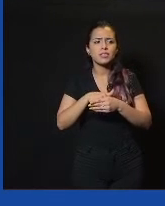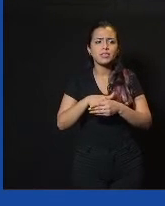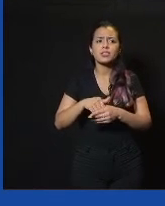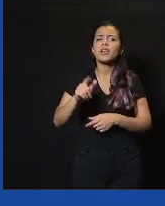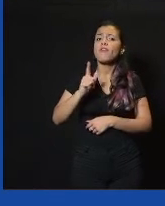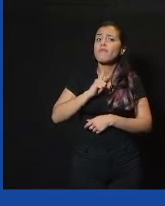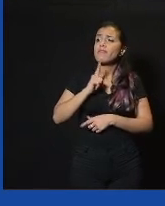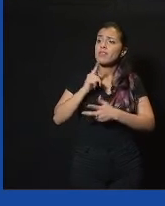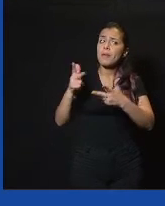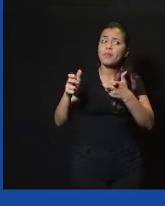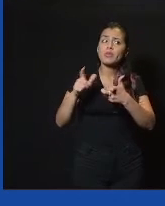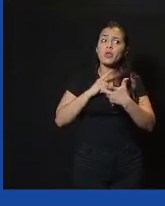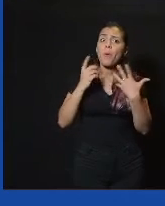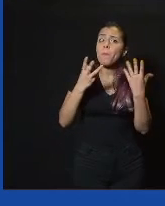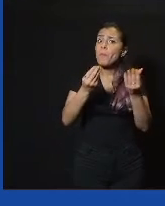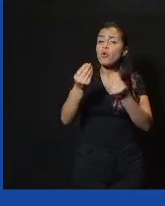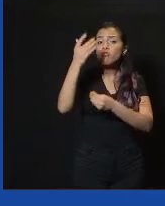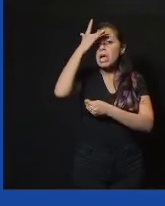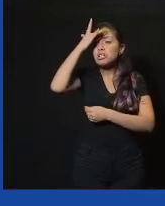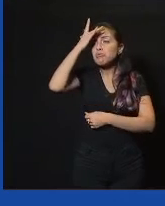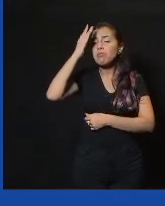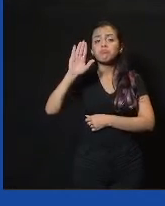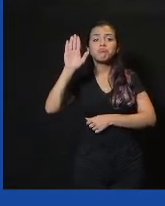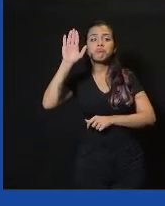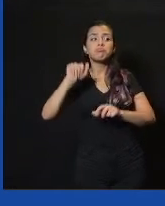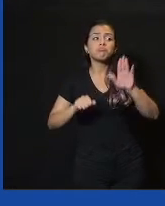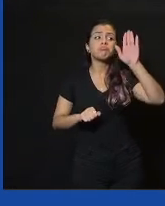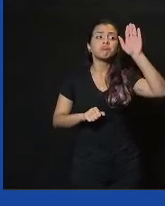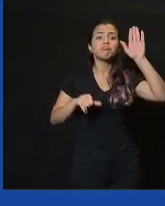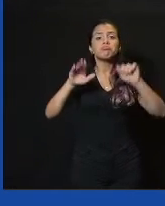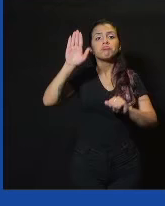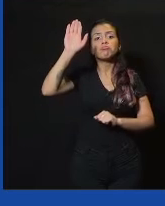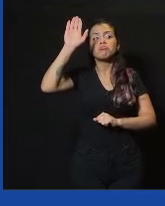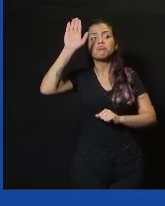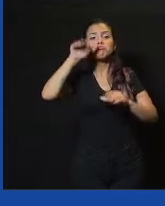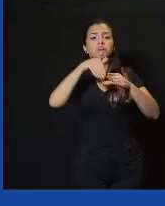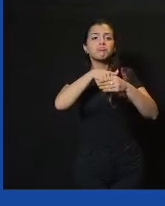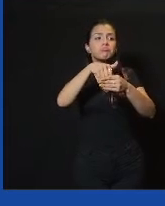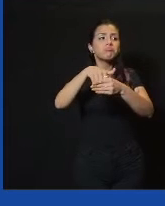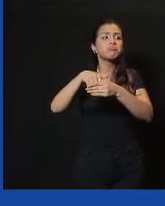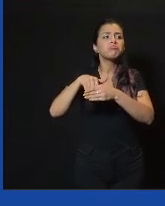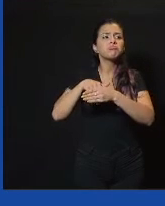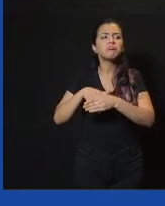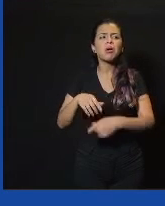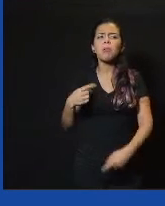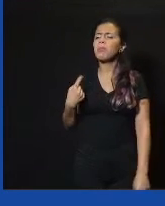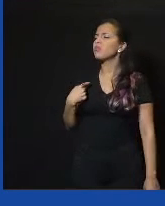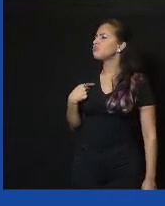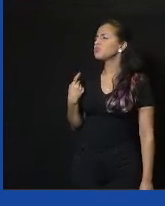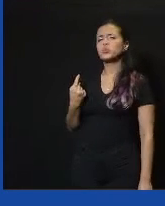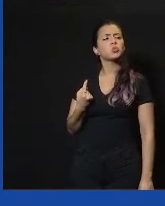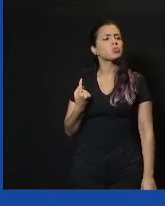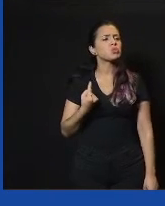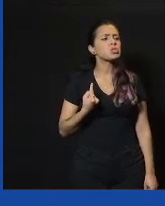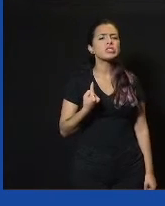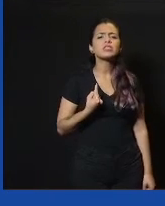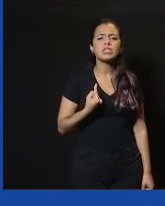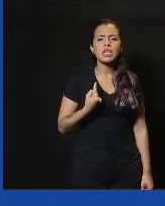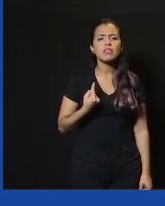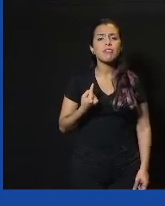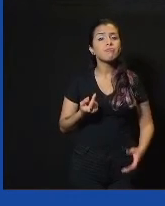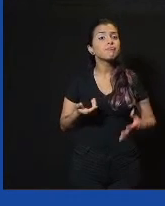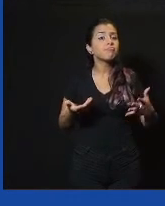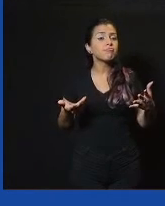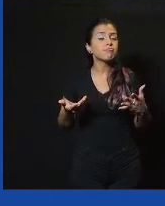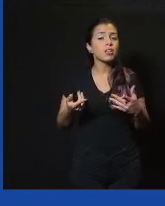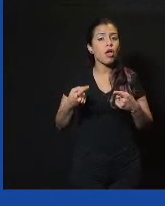repente, resolveu... tomei um solzinho aqui, porque só para garantir aquela fatia da distribuição